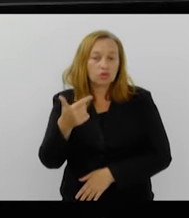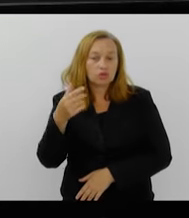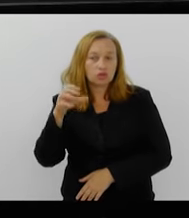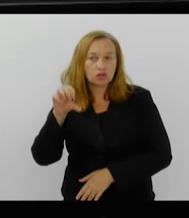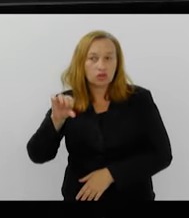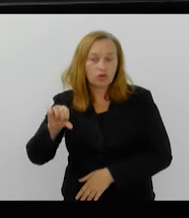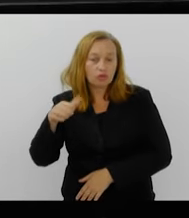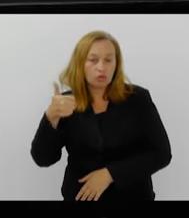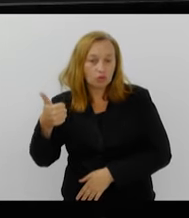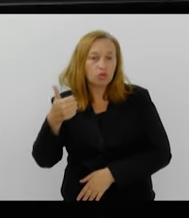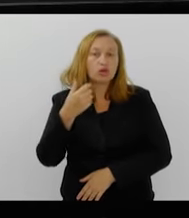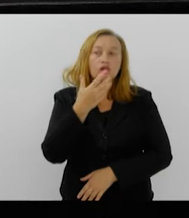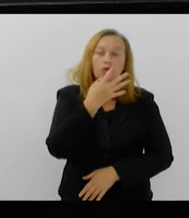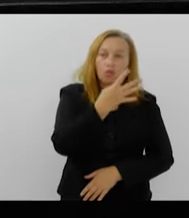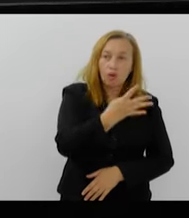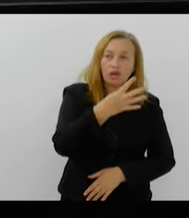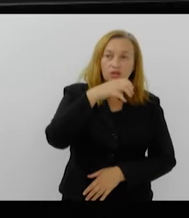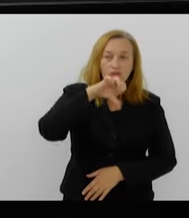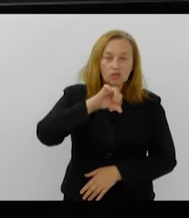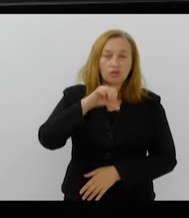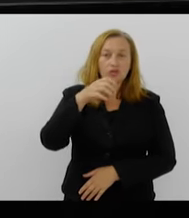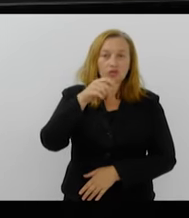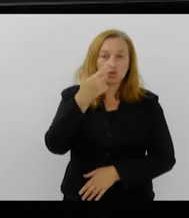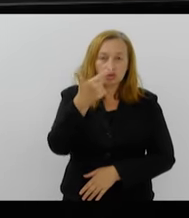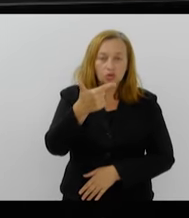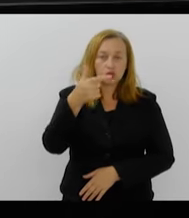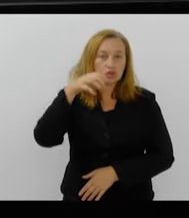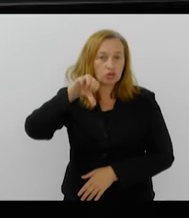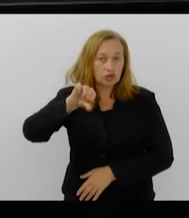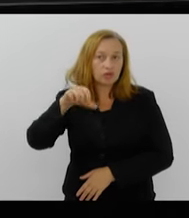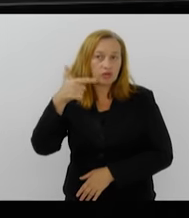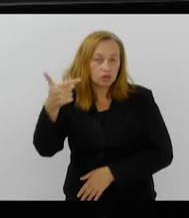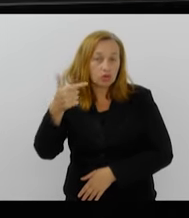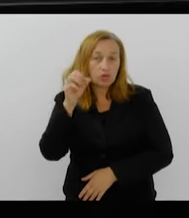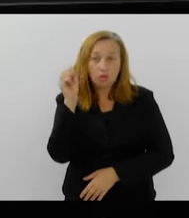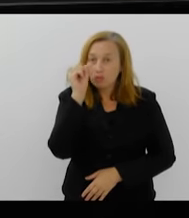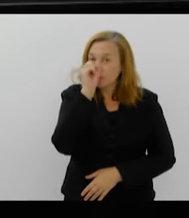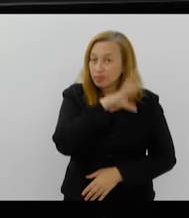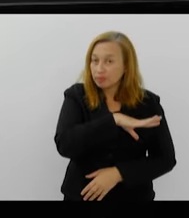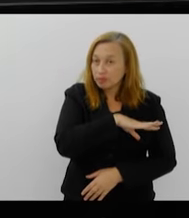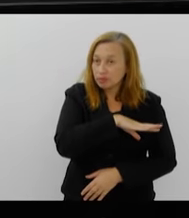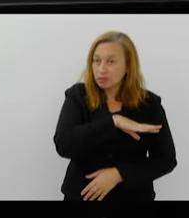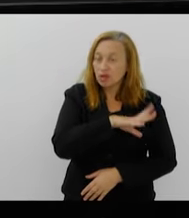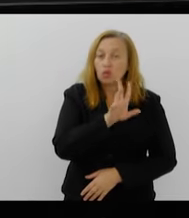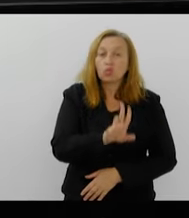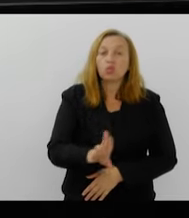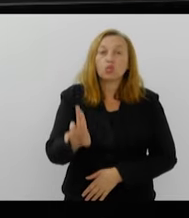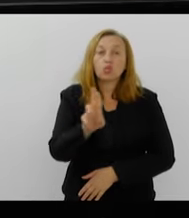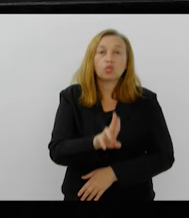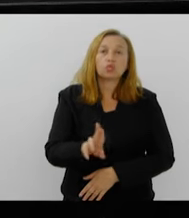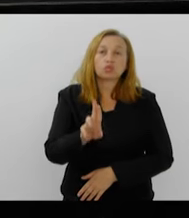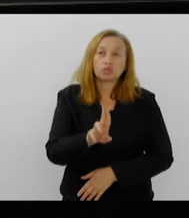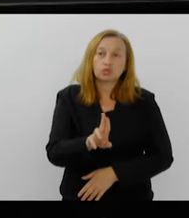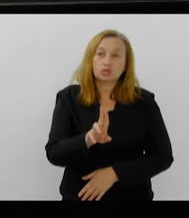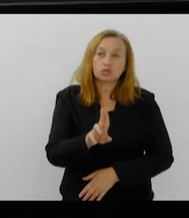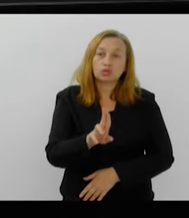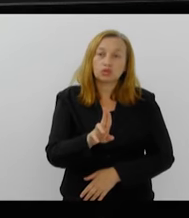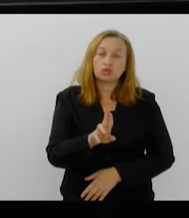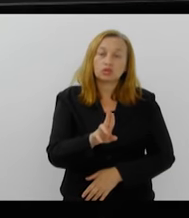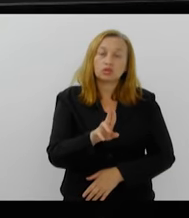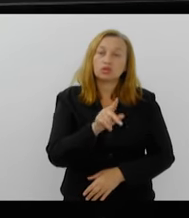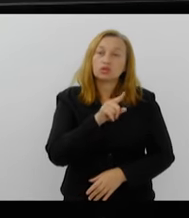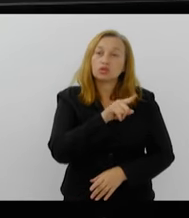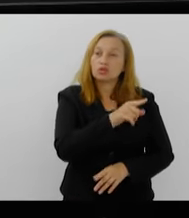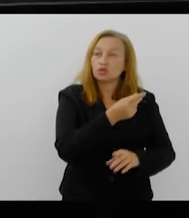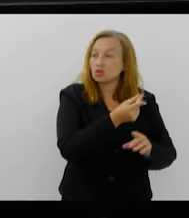49291 e 49292, né? É um absurdo a utilização desse